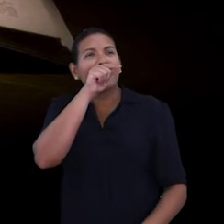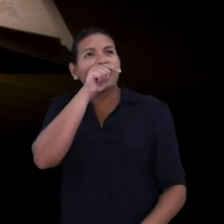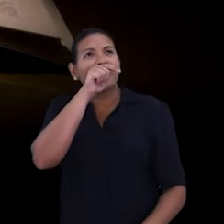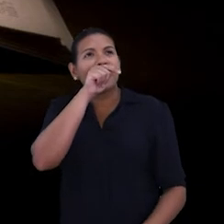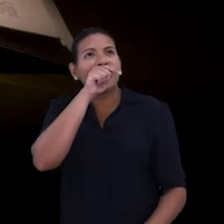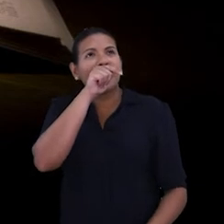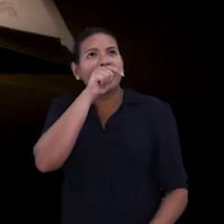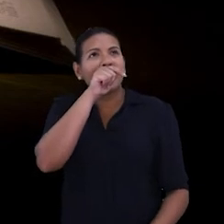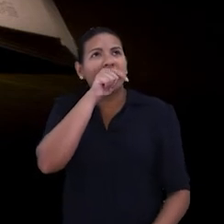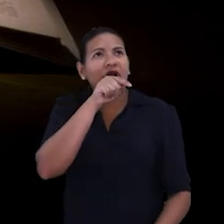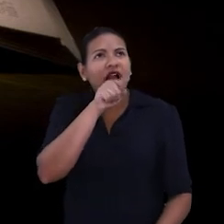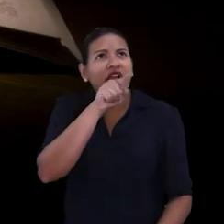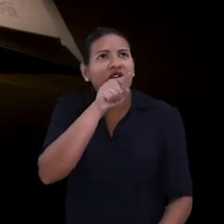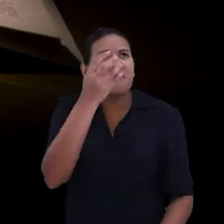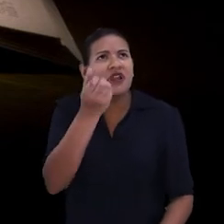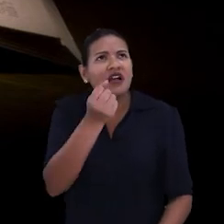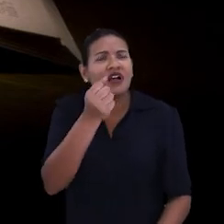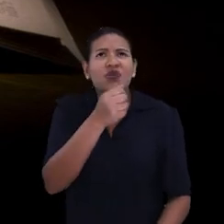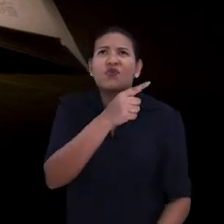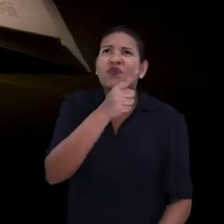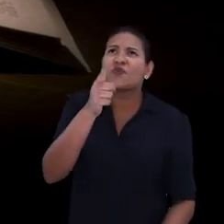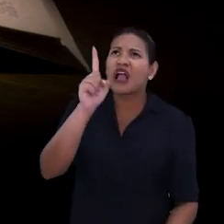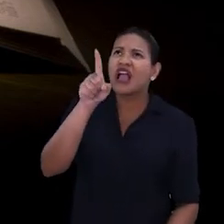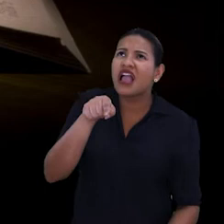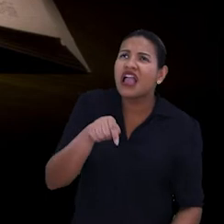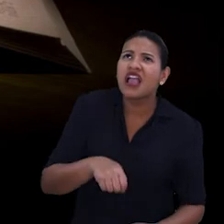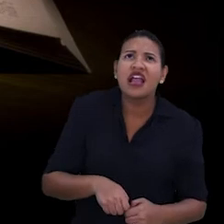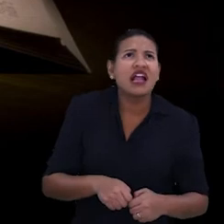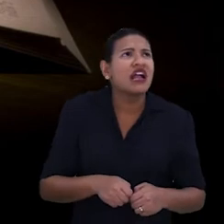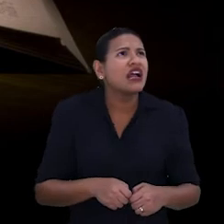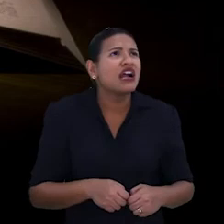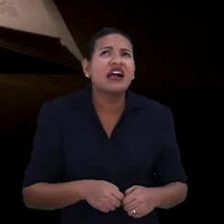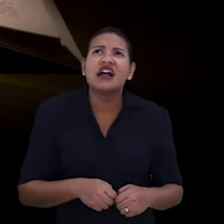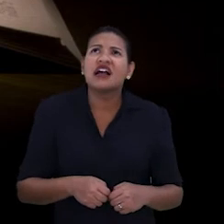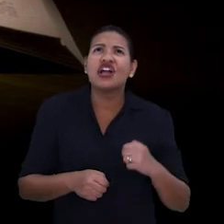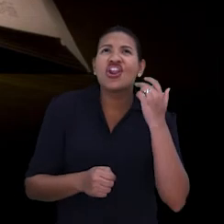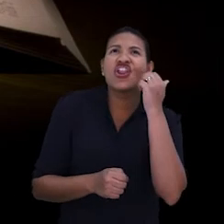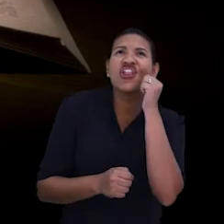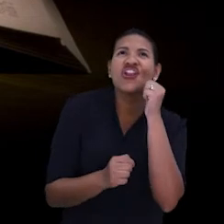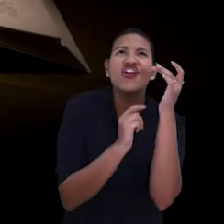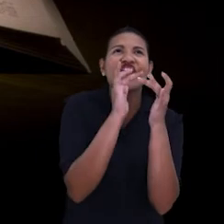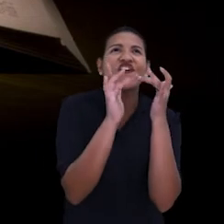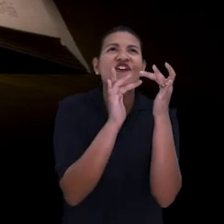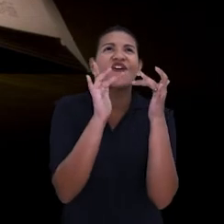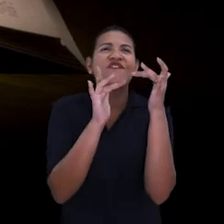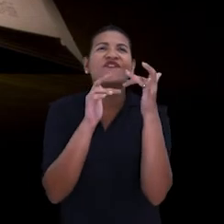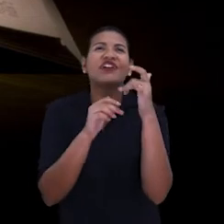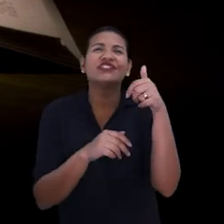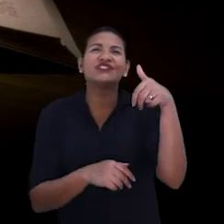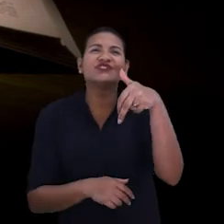Por cima dos telhados? Era uma noiva, que caminhava pela noite sozinha ao encontro da sua festa?